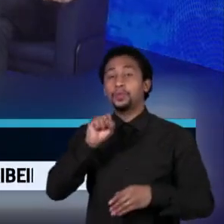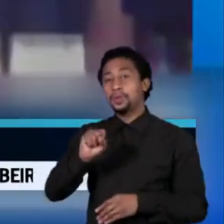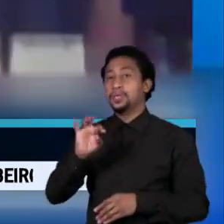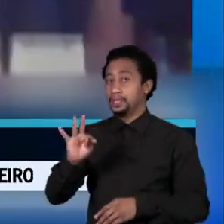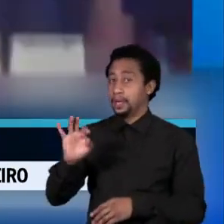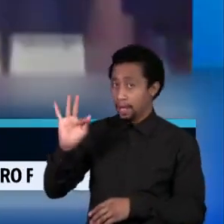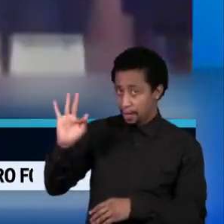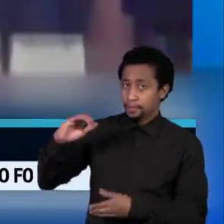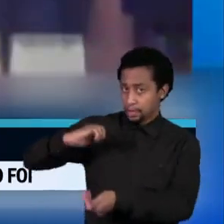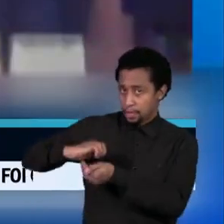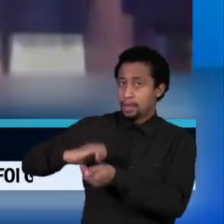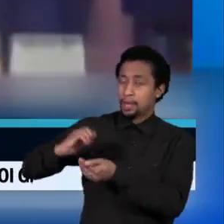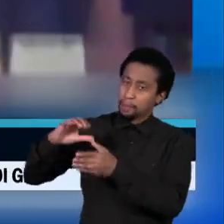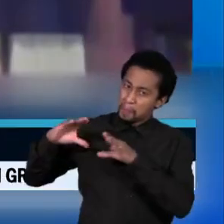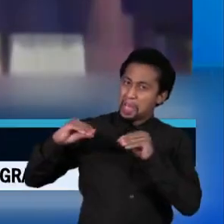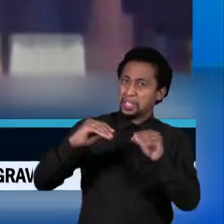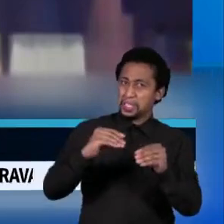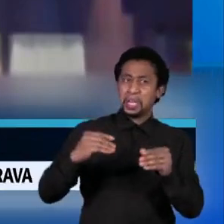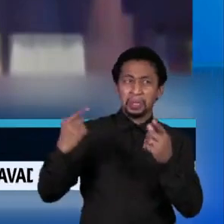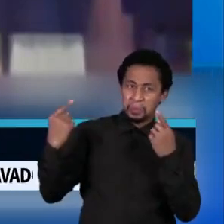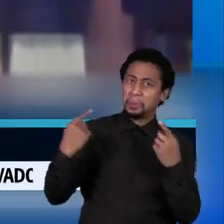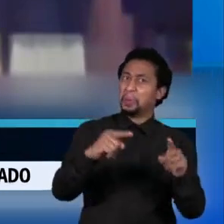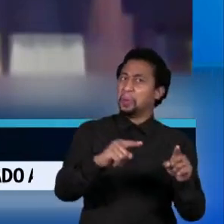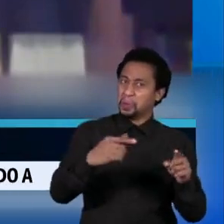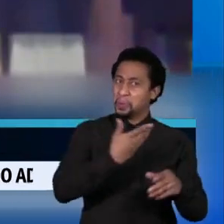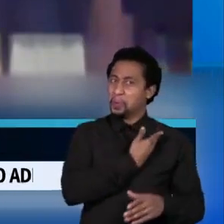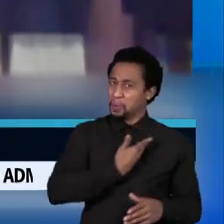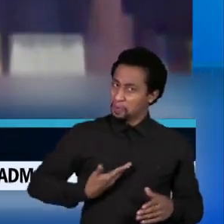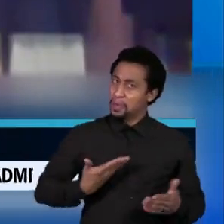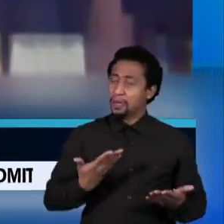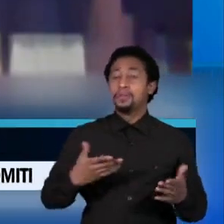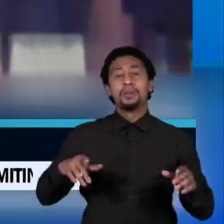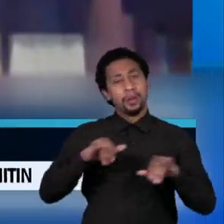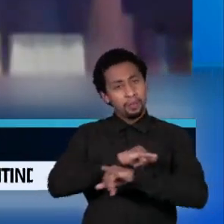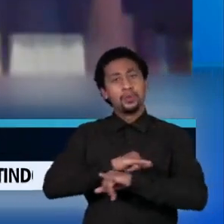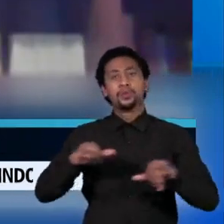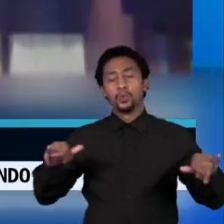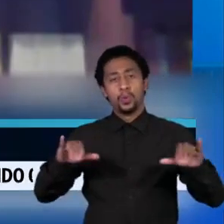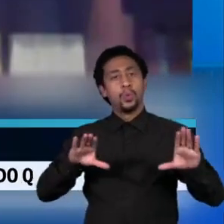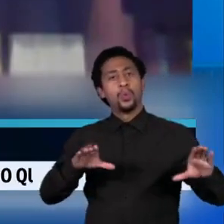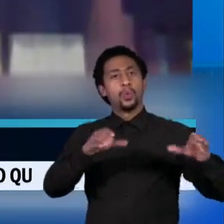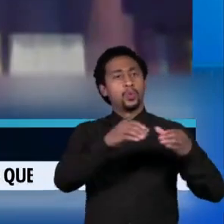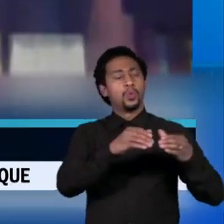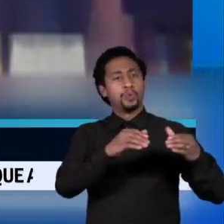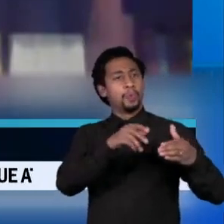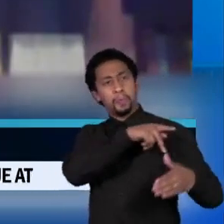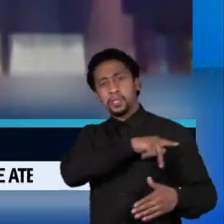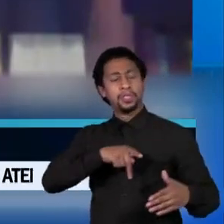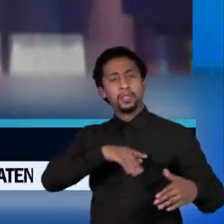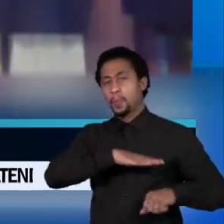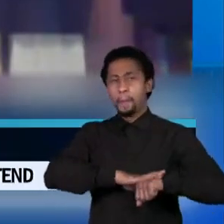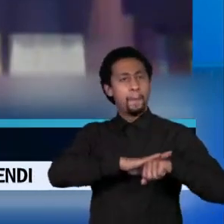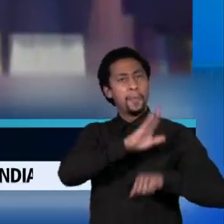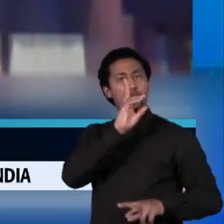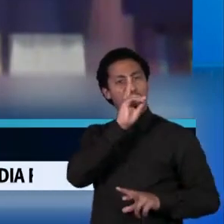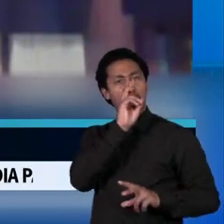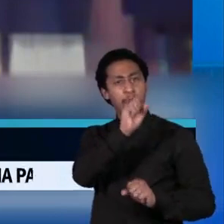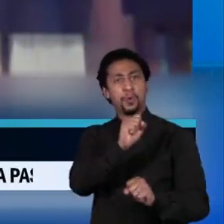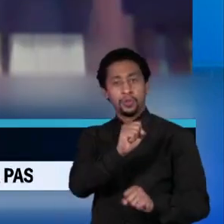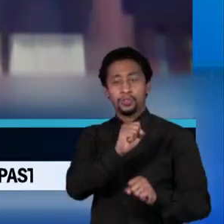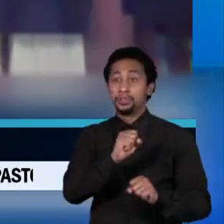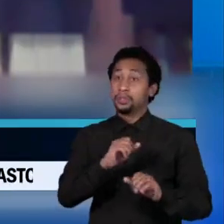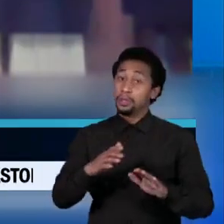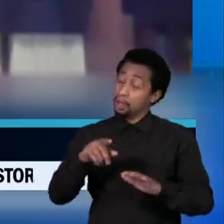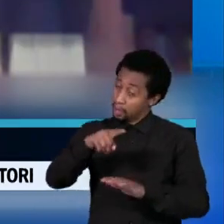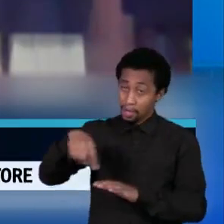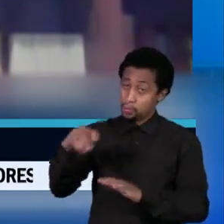do governo e falou explicitamente que o Executivo é o poder mais forte da República. Senão você começa a jogar fora das quatro linhas.